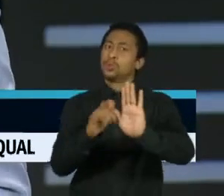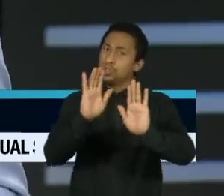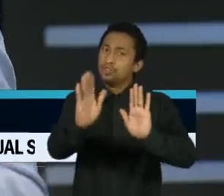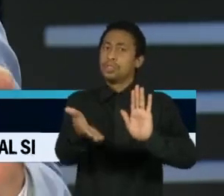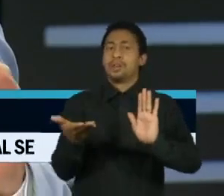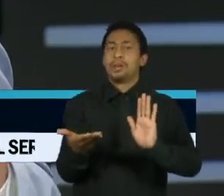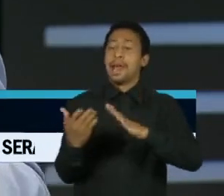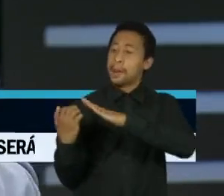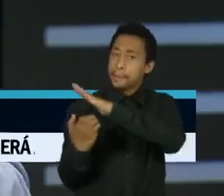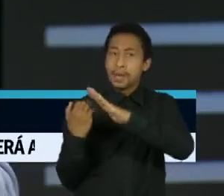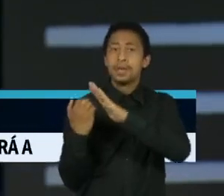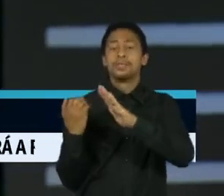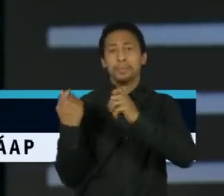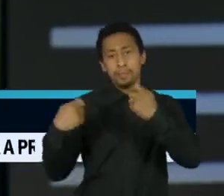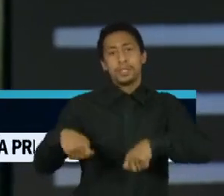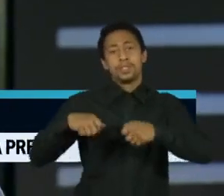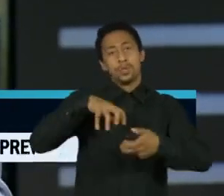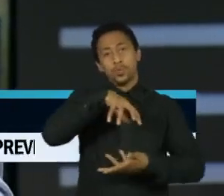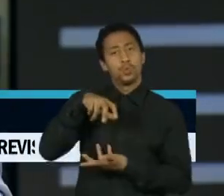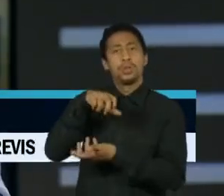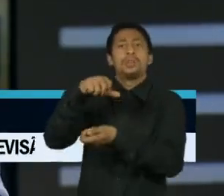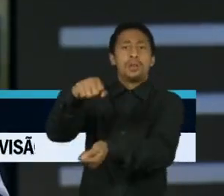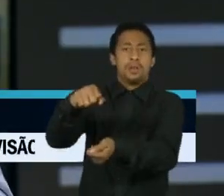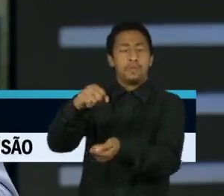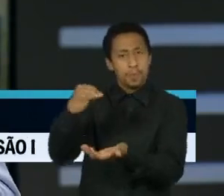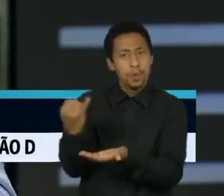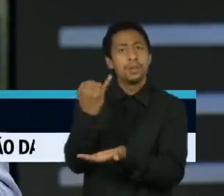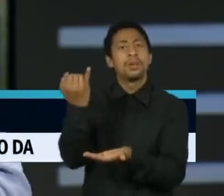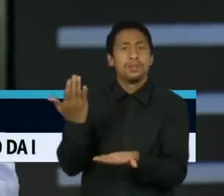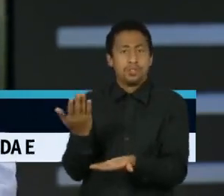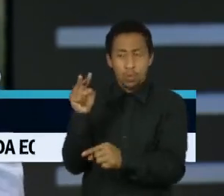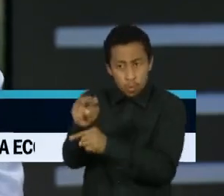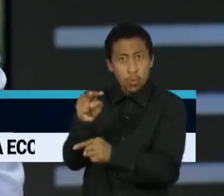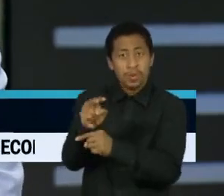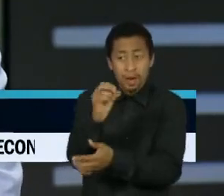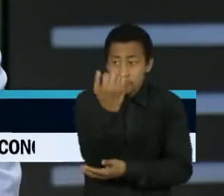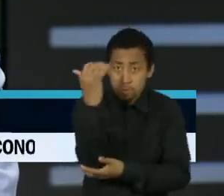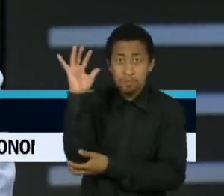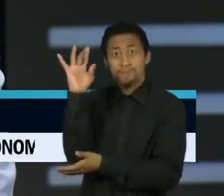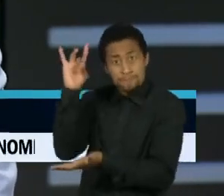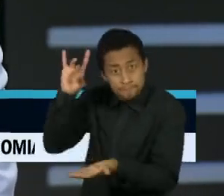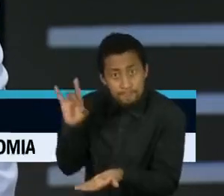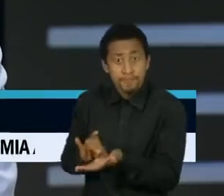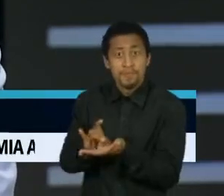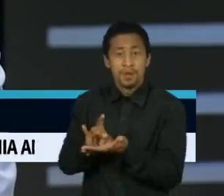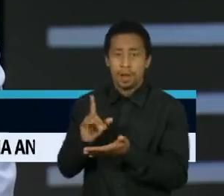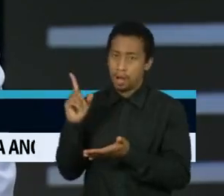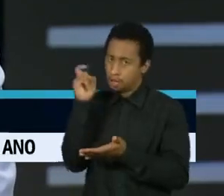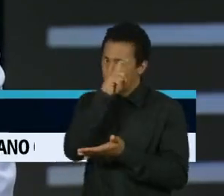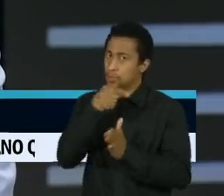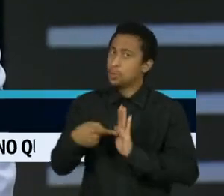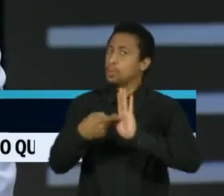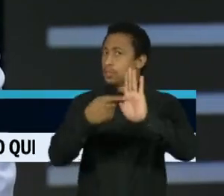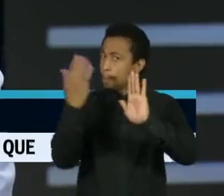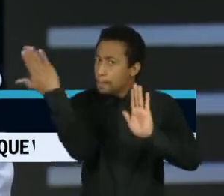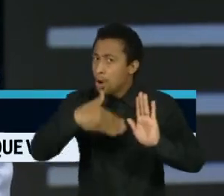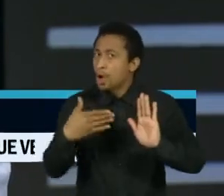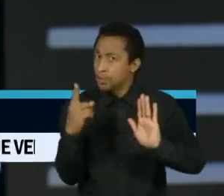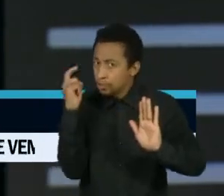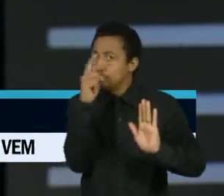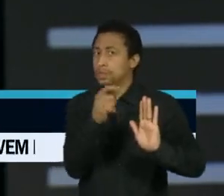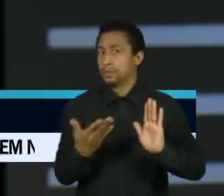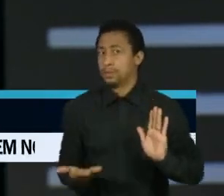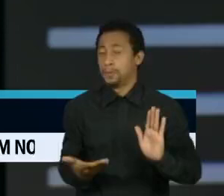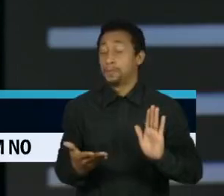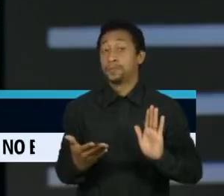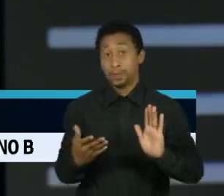empresa estar verde ambientalmente, mesmo de verdade. É difícil elas comprovarem isso. Todas estão querendo,